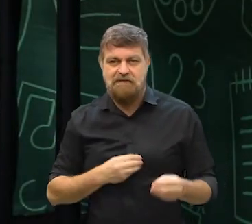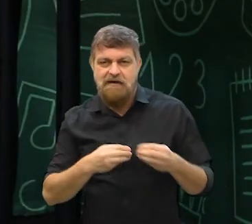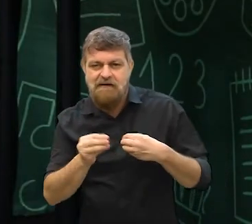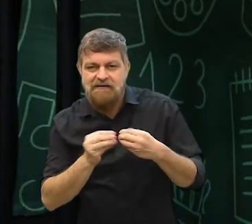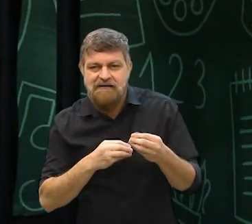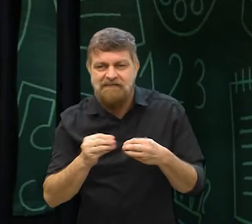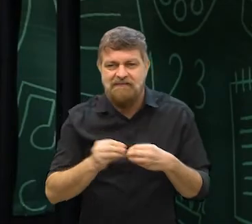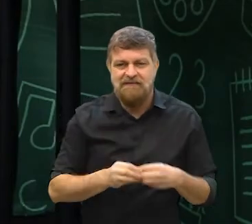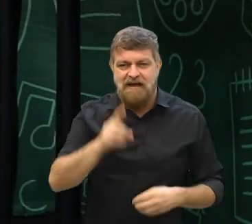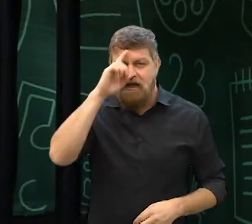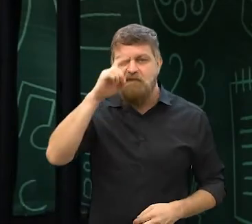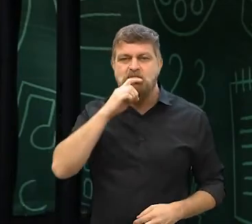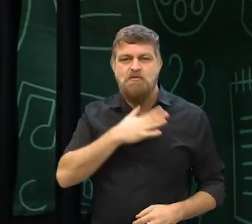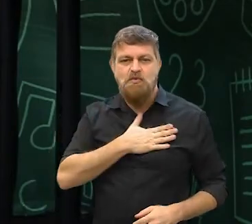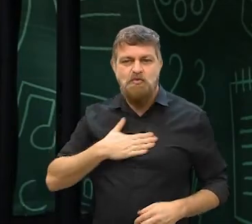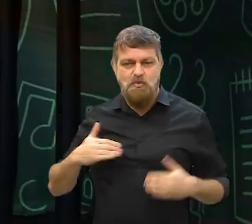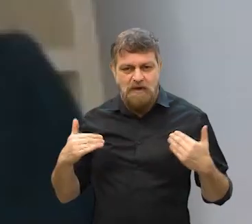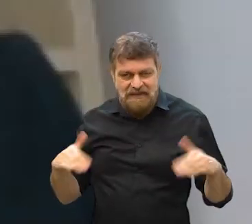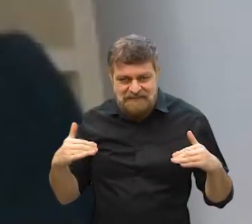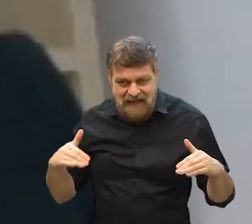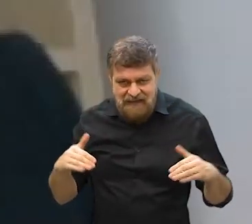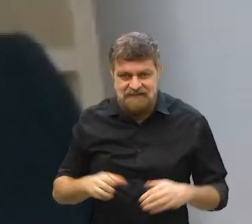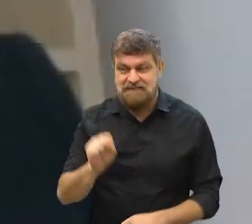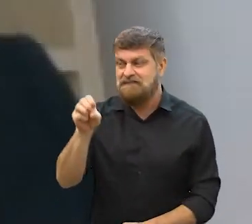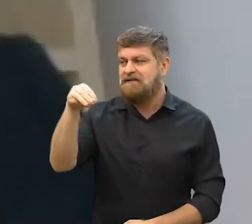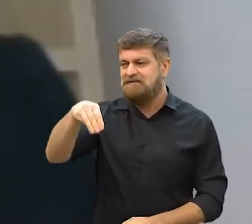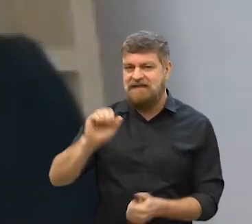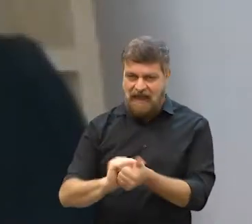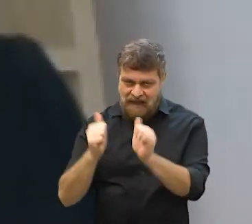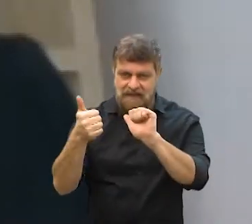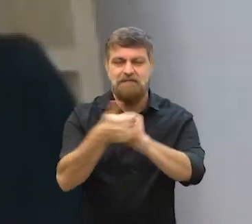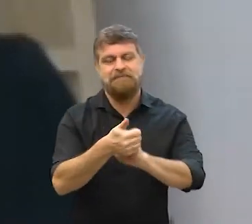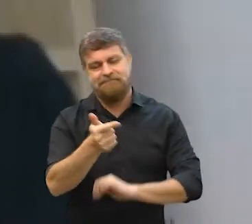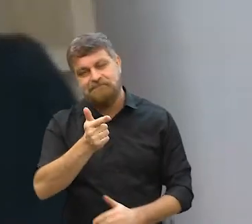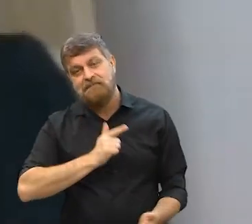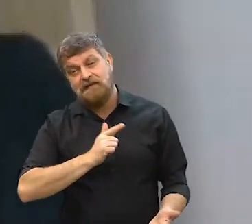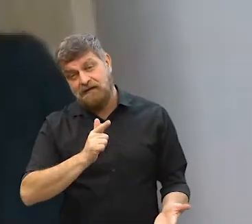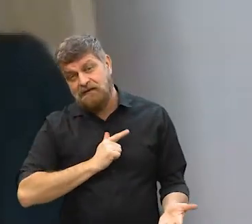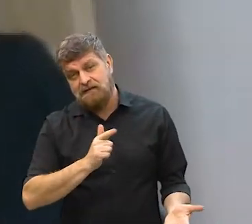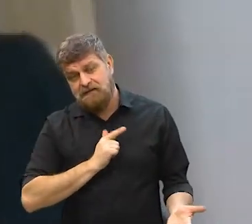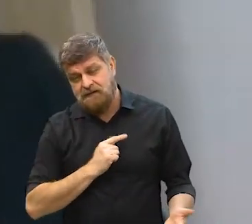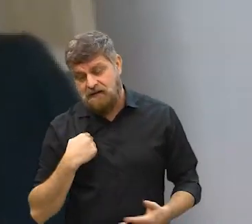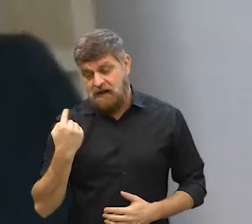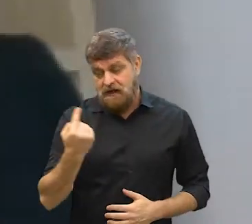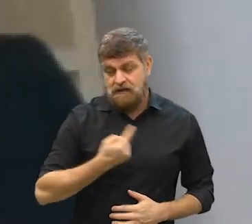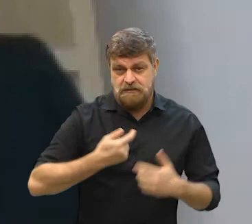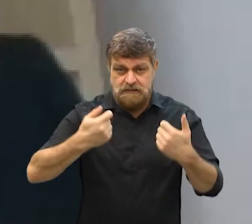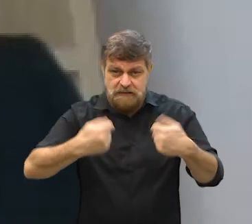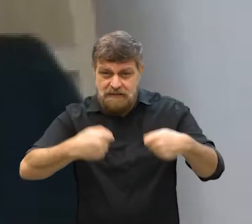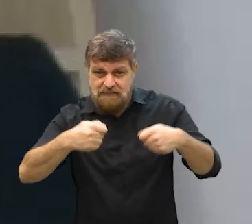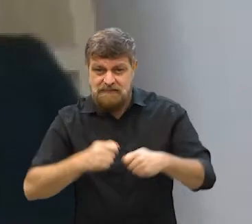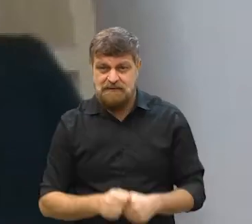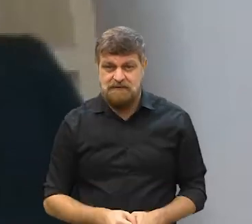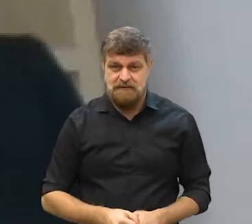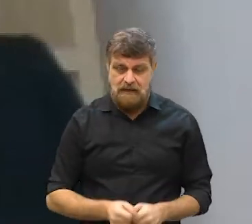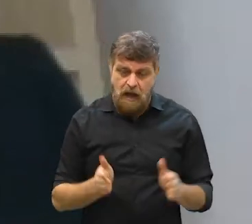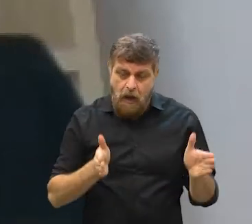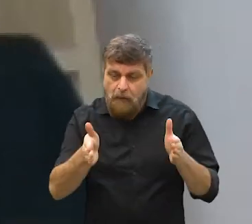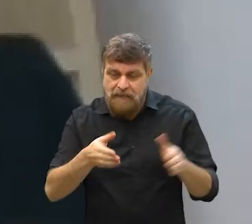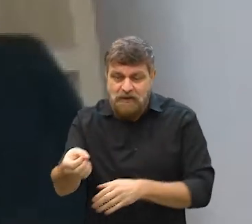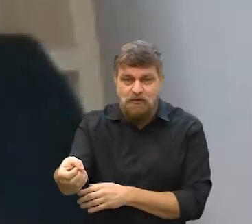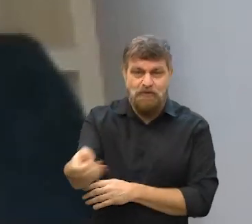talvez? Sim. Tem que se adaptar, né, Danila? A gente tem que se adaptar a essa nova